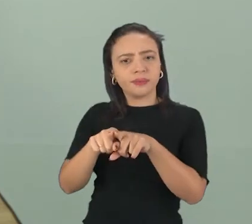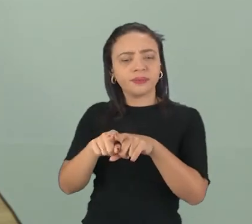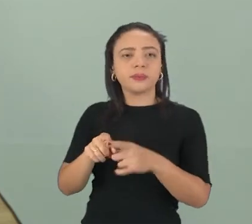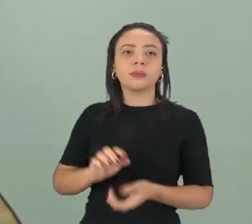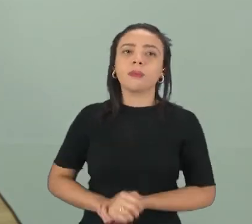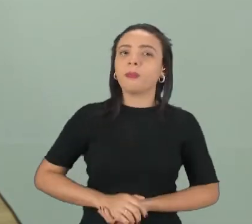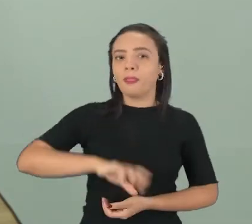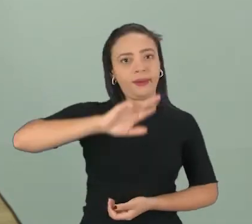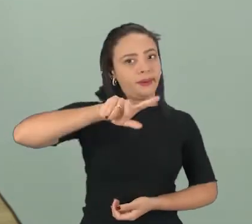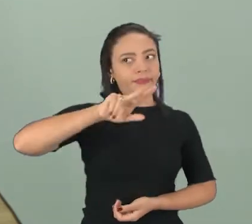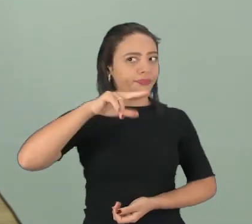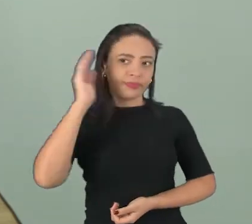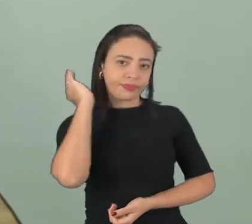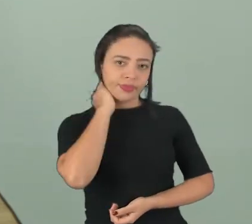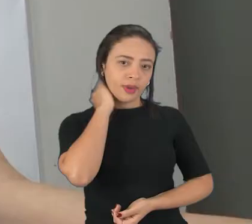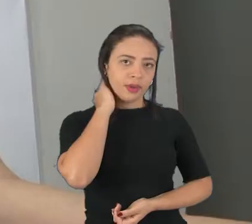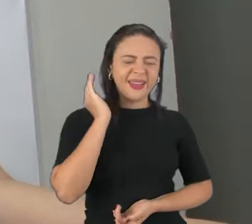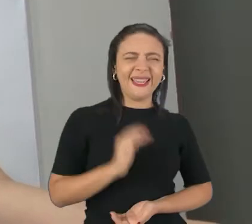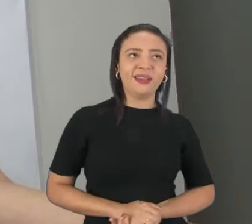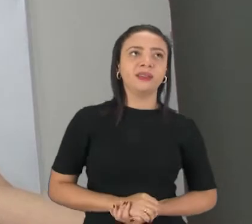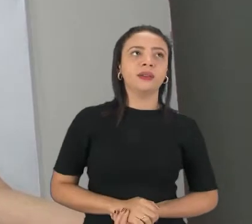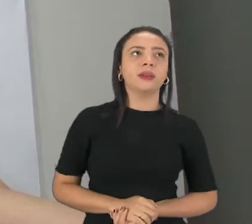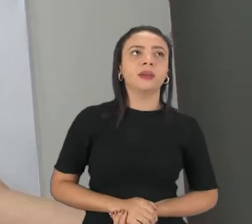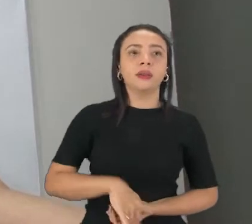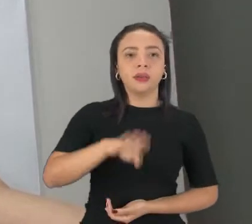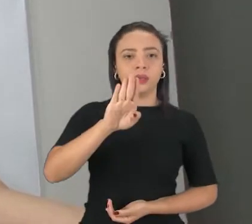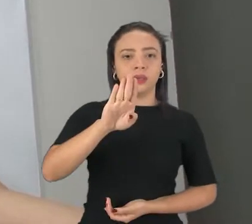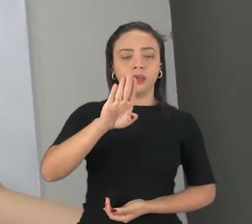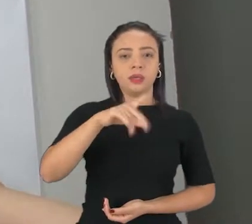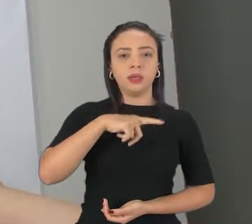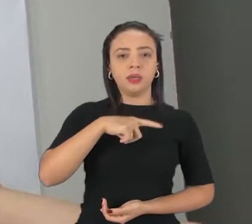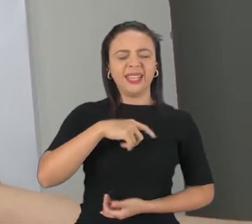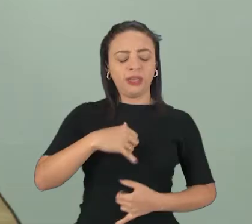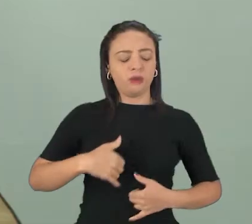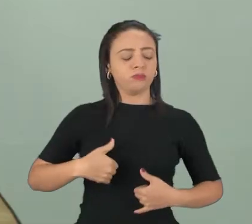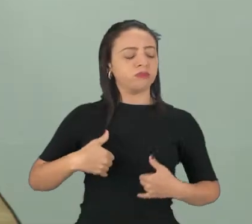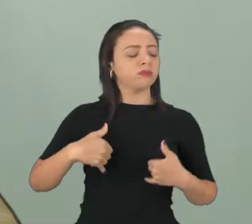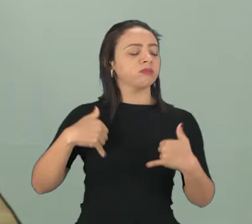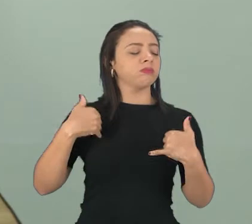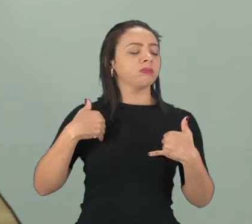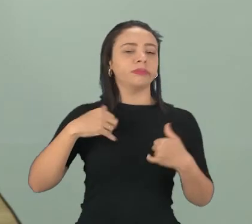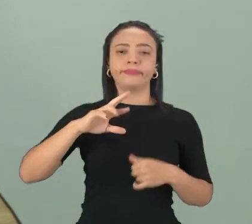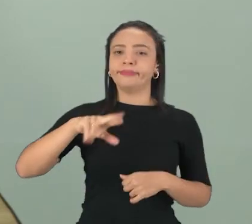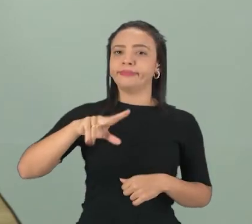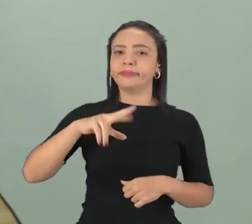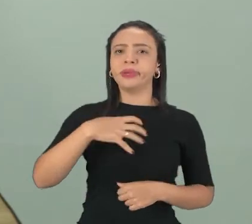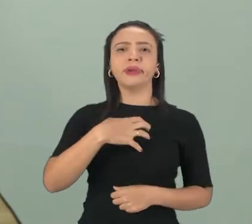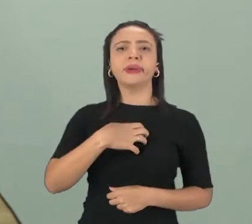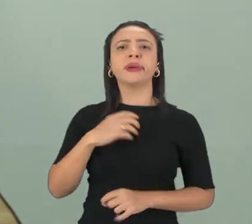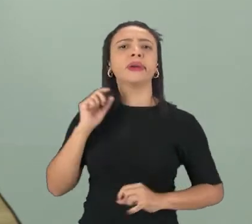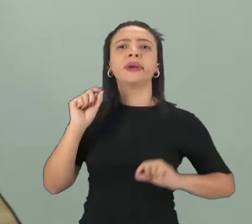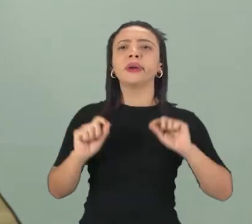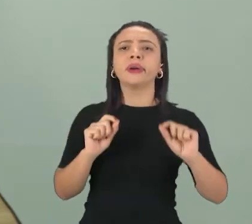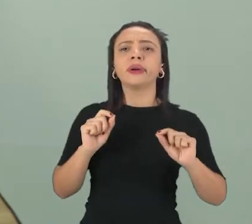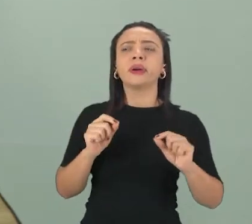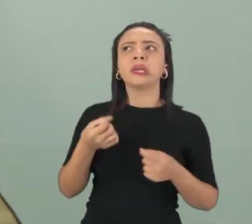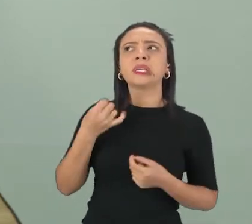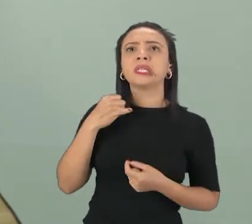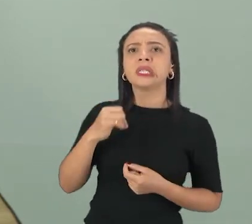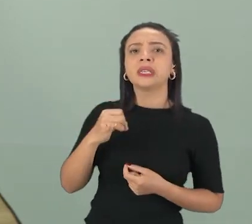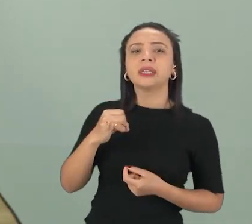cachorrinha? Não, não era preguiçoso, Ele era orgulhoso? Também não era orgulho. Qual era o sentimento, será, quando a gente sente quando a gente